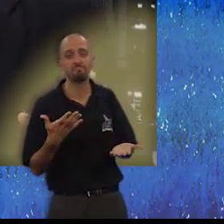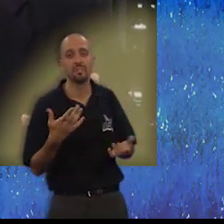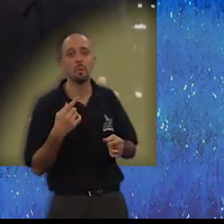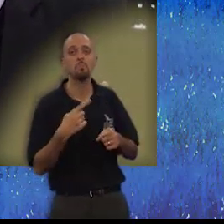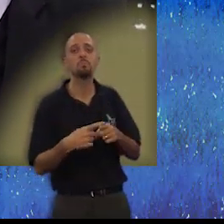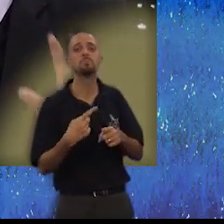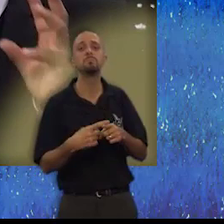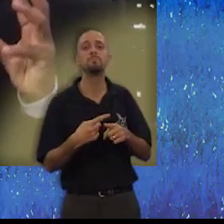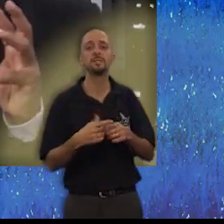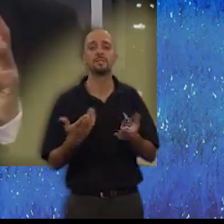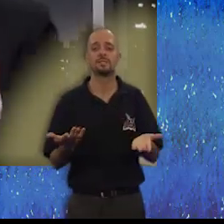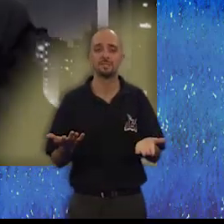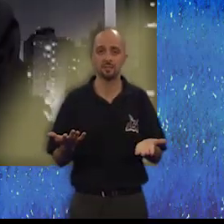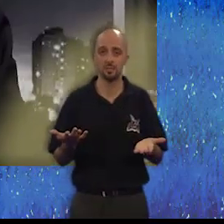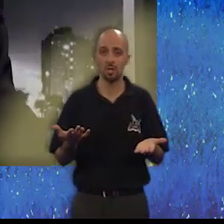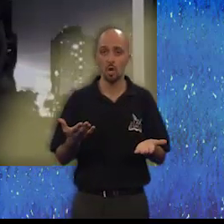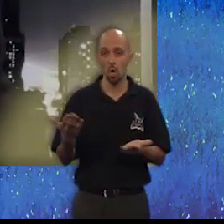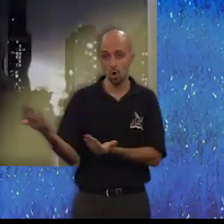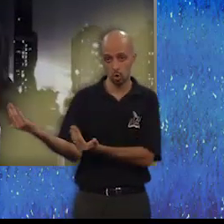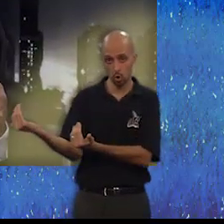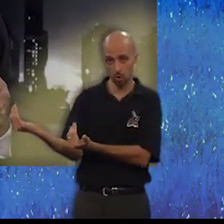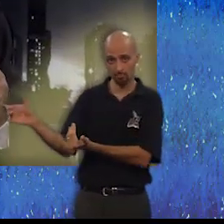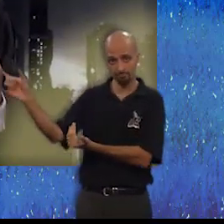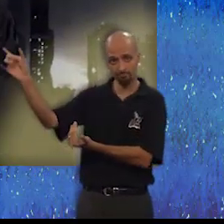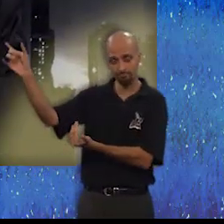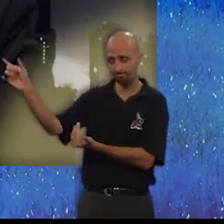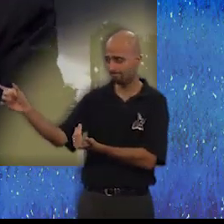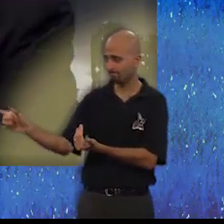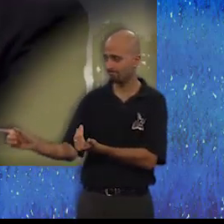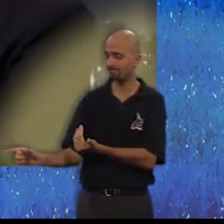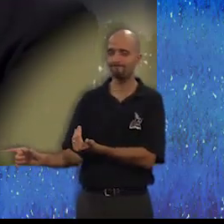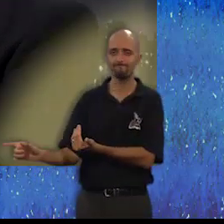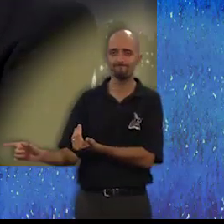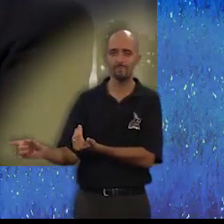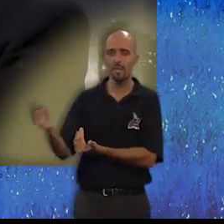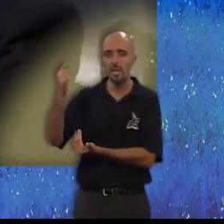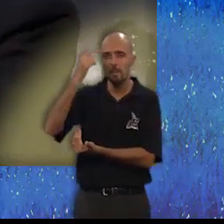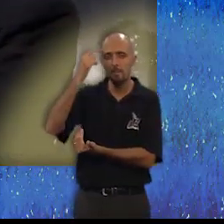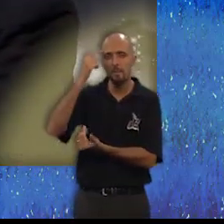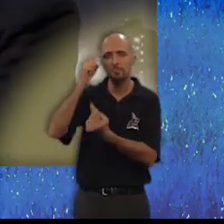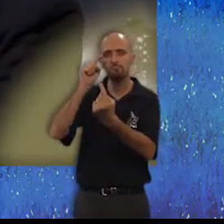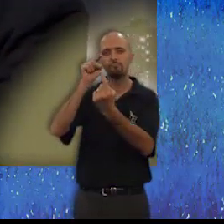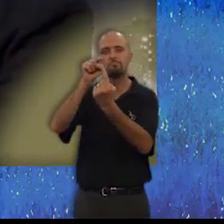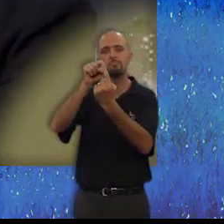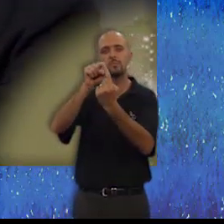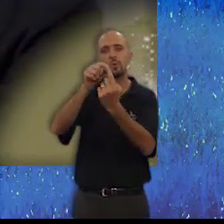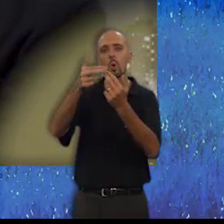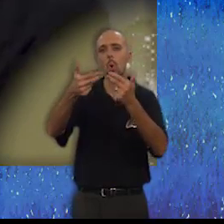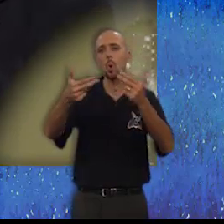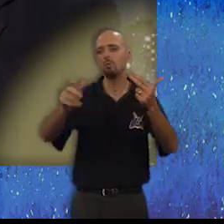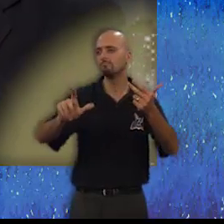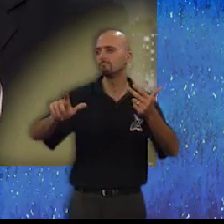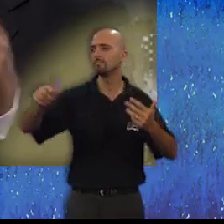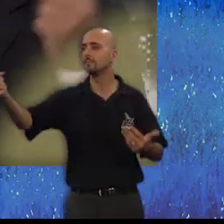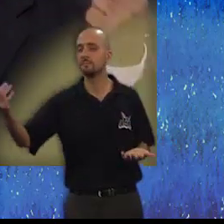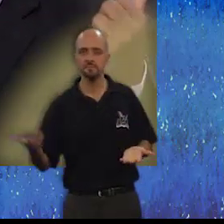quê? Porque na verdade esse jovem estava focado em outras coisas. O problema dele não era nem